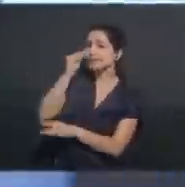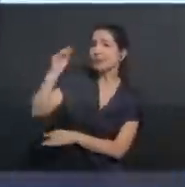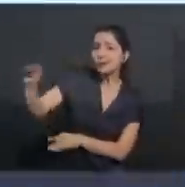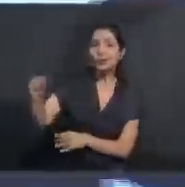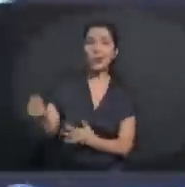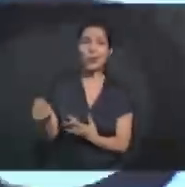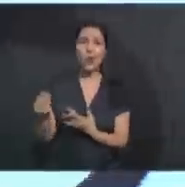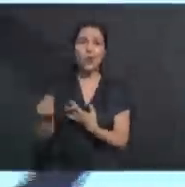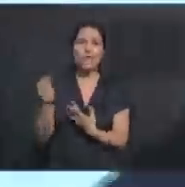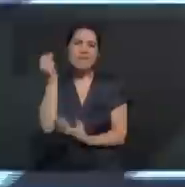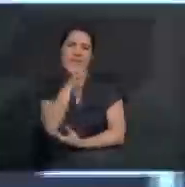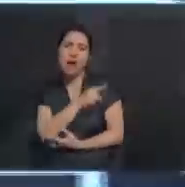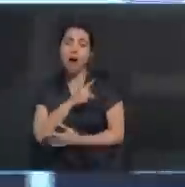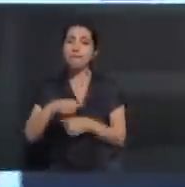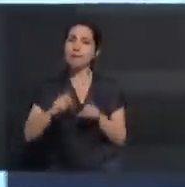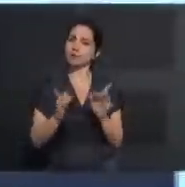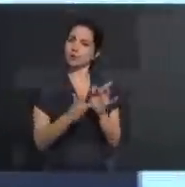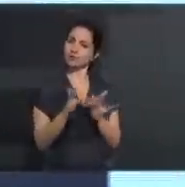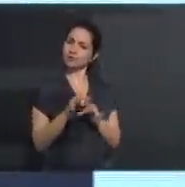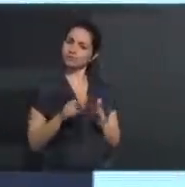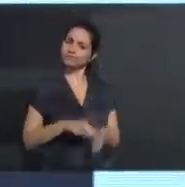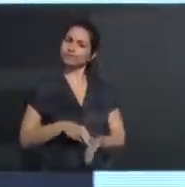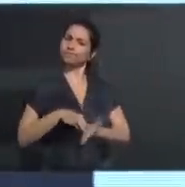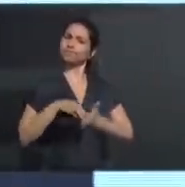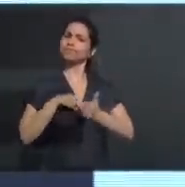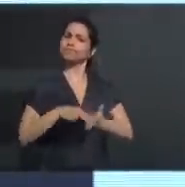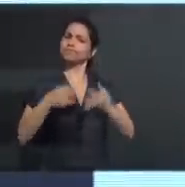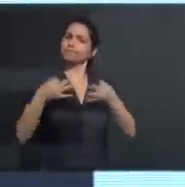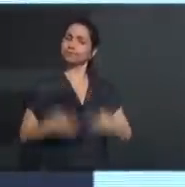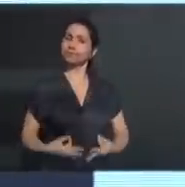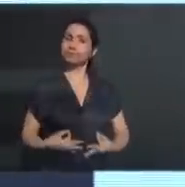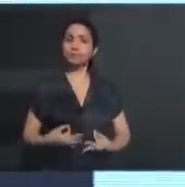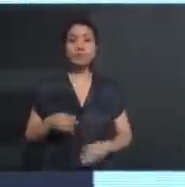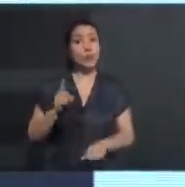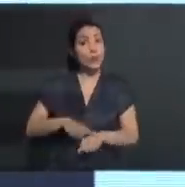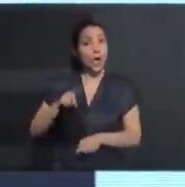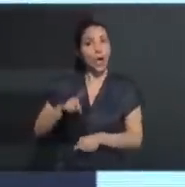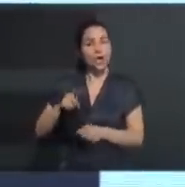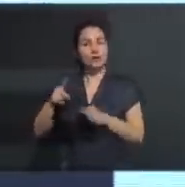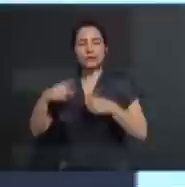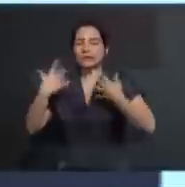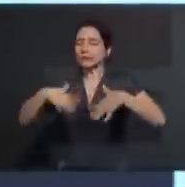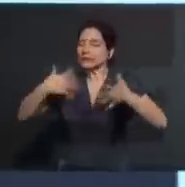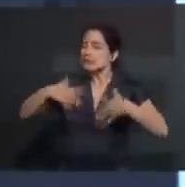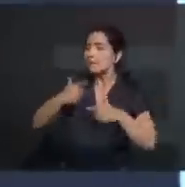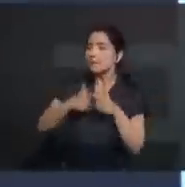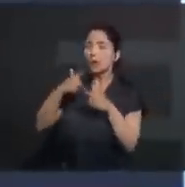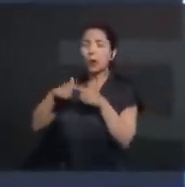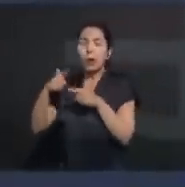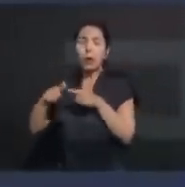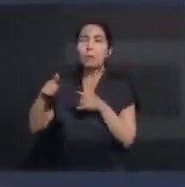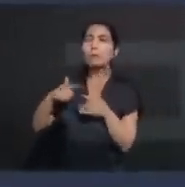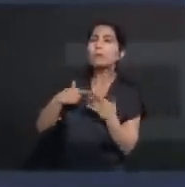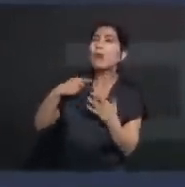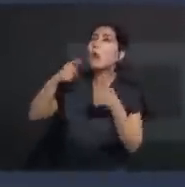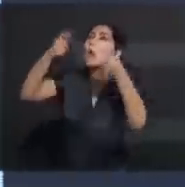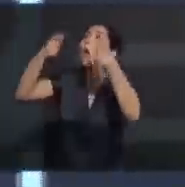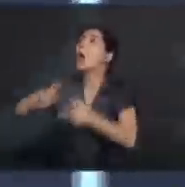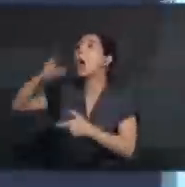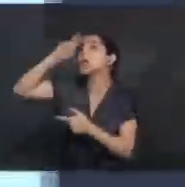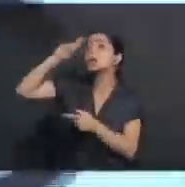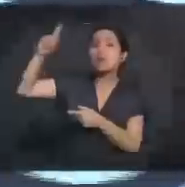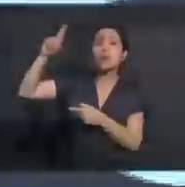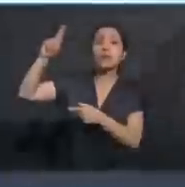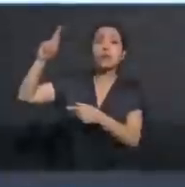falso, mas ele permaneceu firme. Quando a tribulação vier, não fala assim: ai, Senhor, onde está o Senhor? No